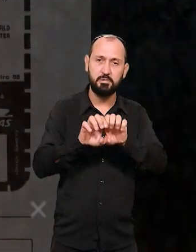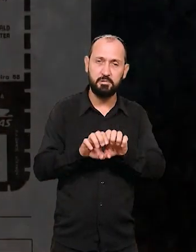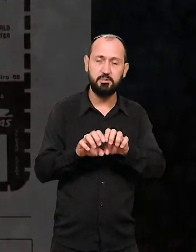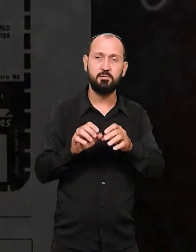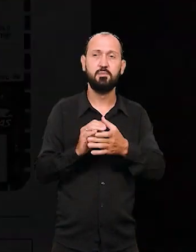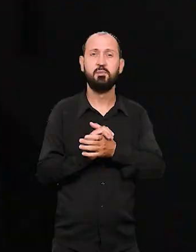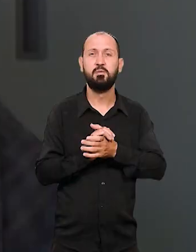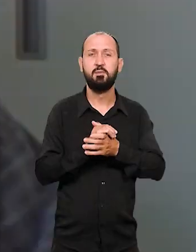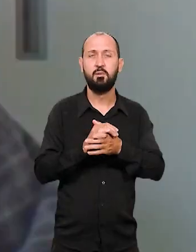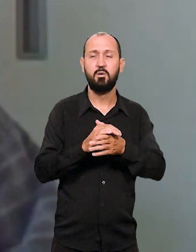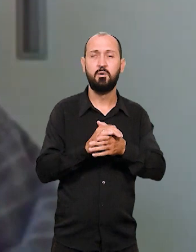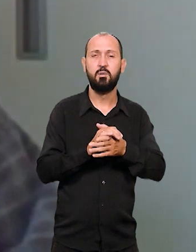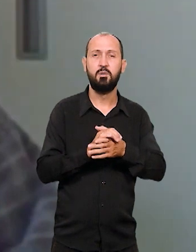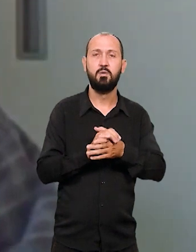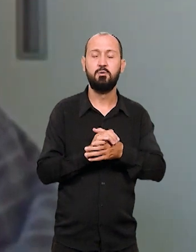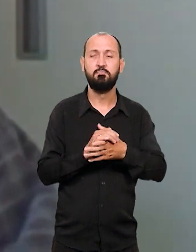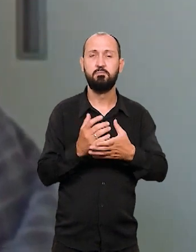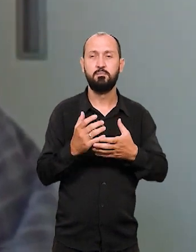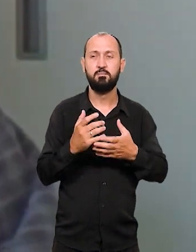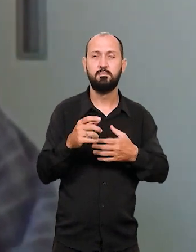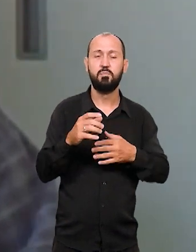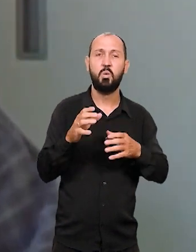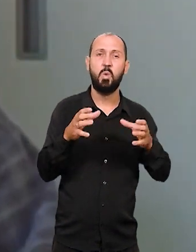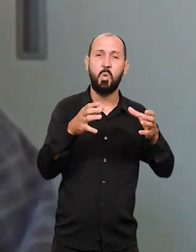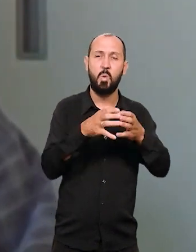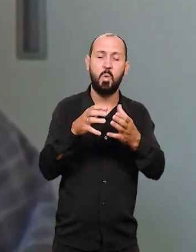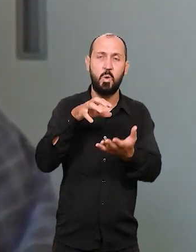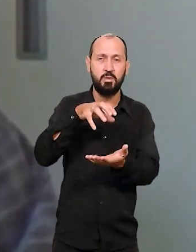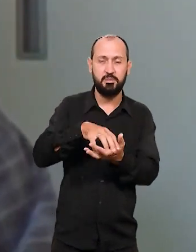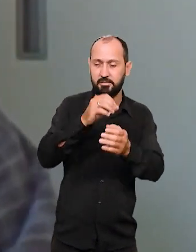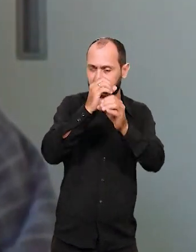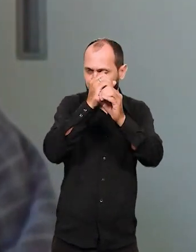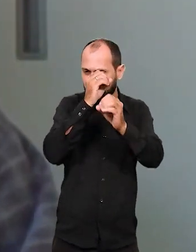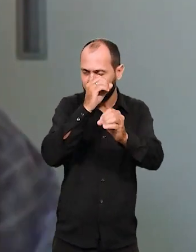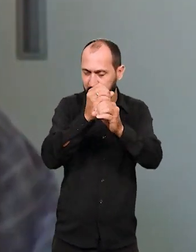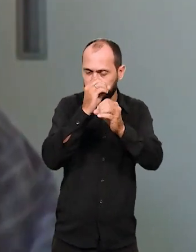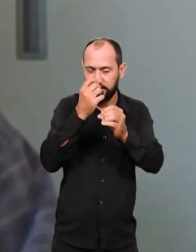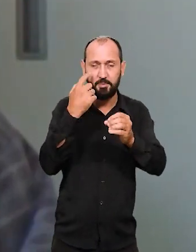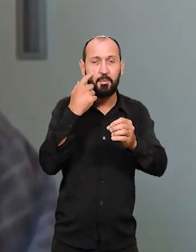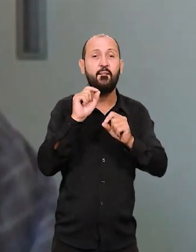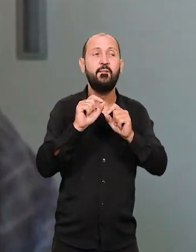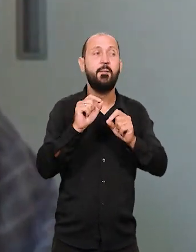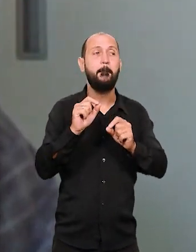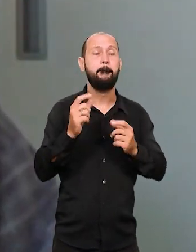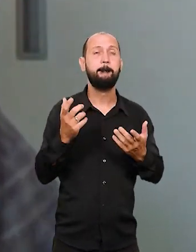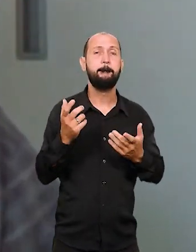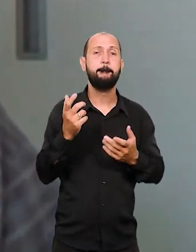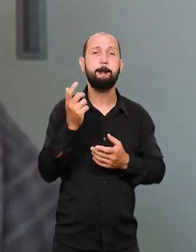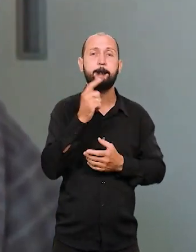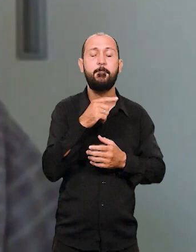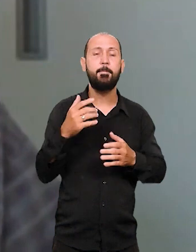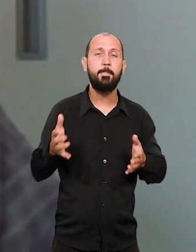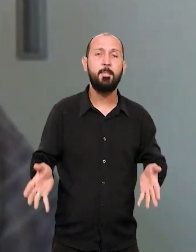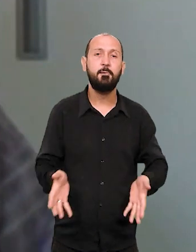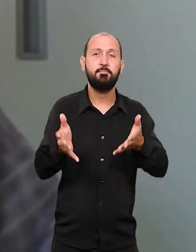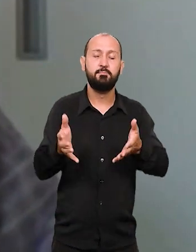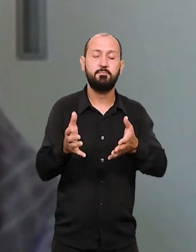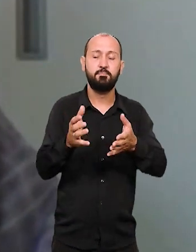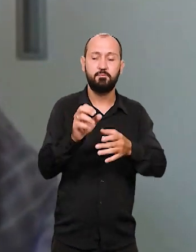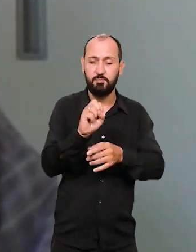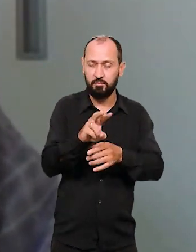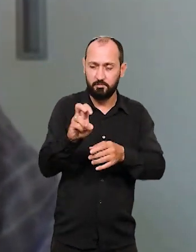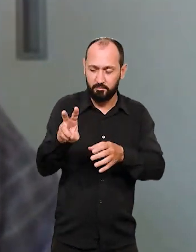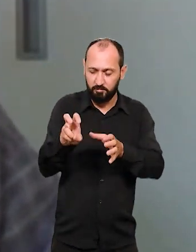AIDS. Temos toda uma estrutura de um departamento, um centro, um laboratório de imunologia. Foi